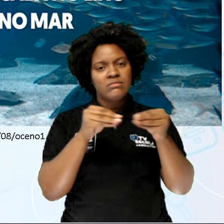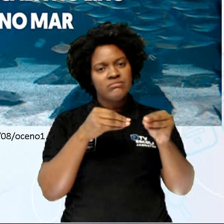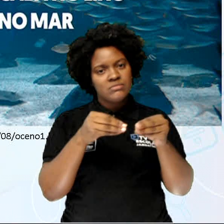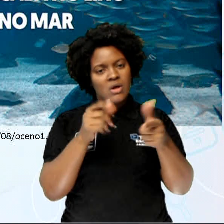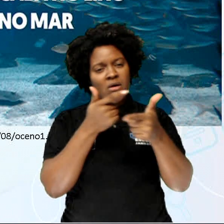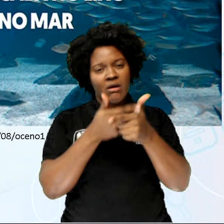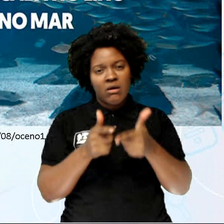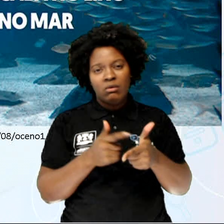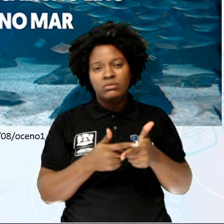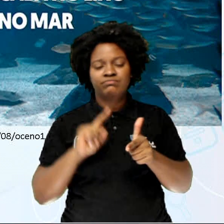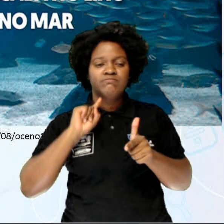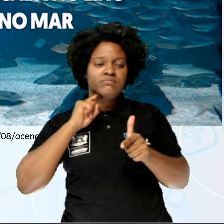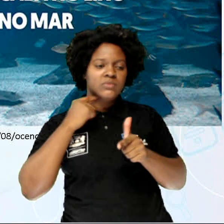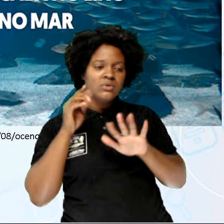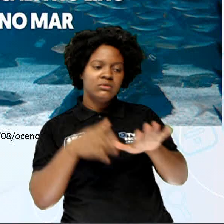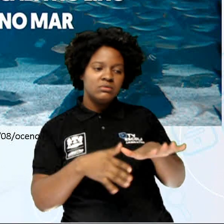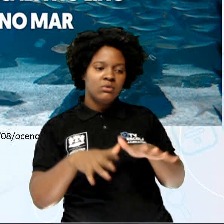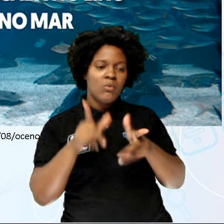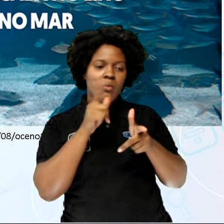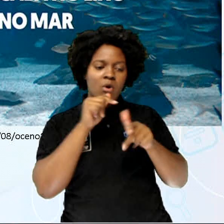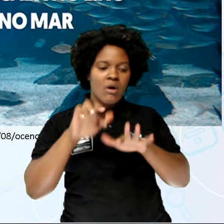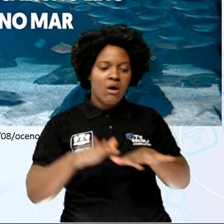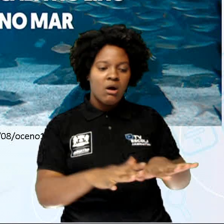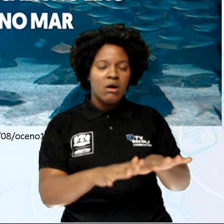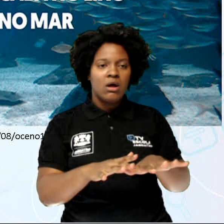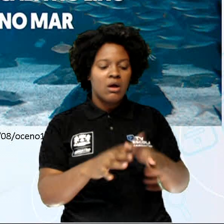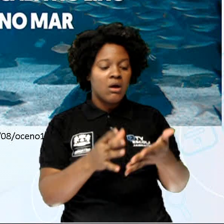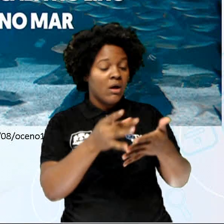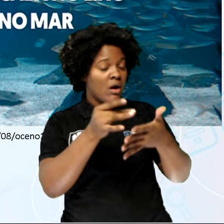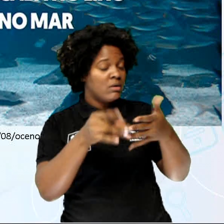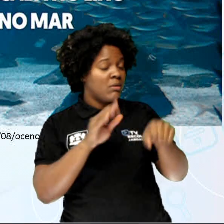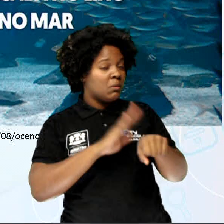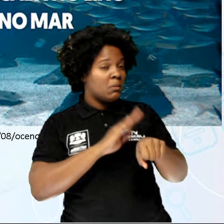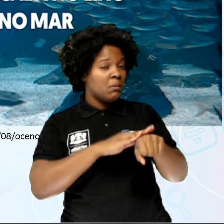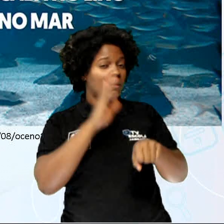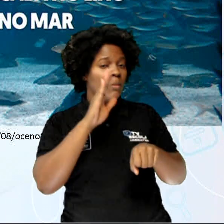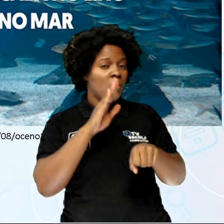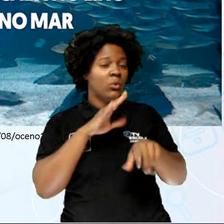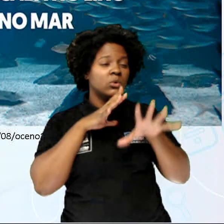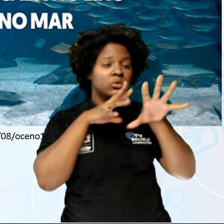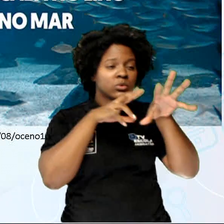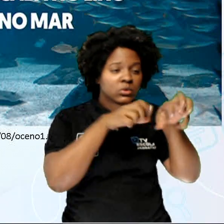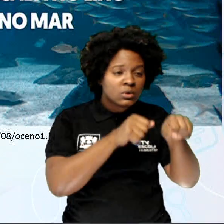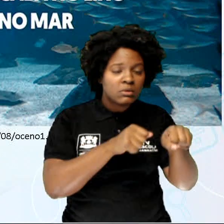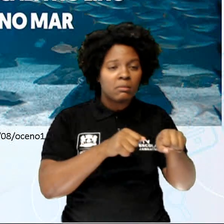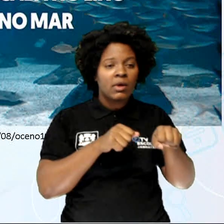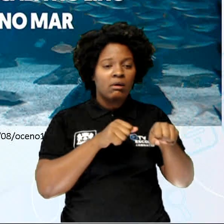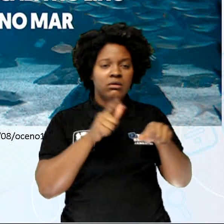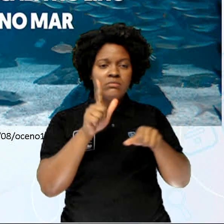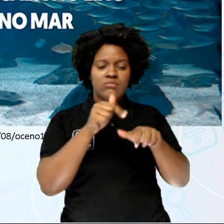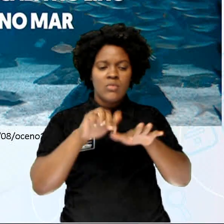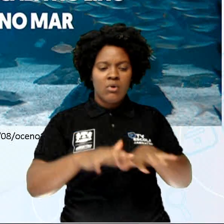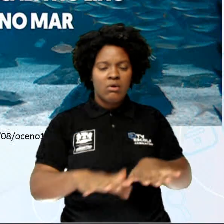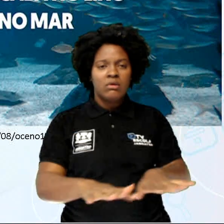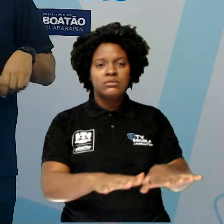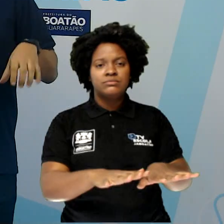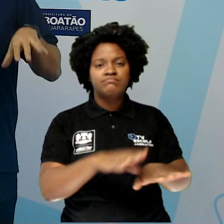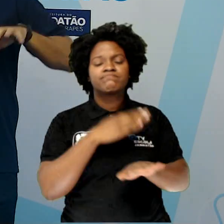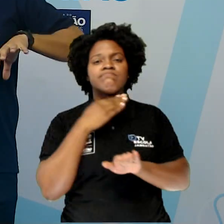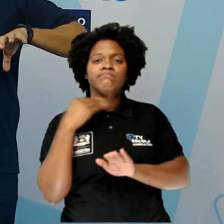no mar provoca a morte de muitas espécies marinhas, gente. Você talvez nunca tenha parado para pensar